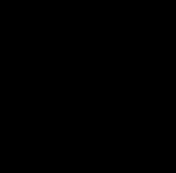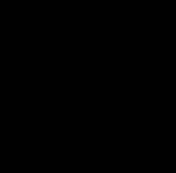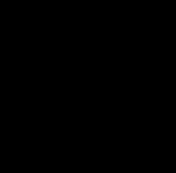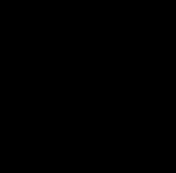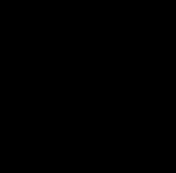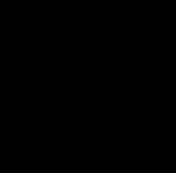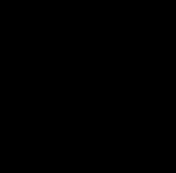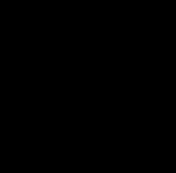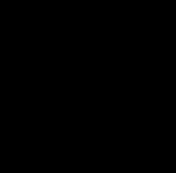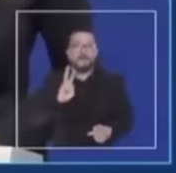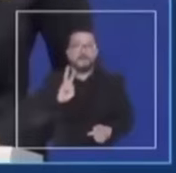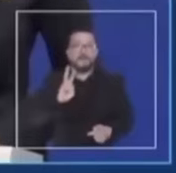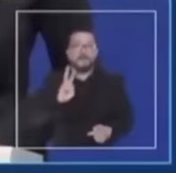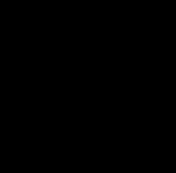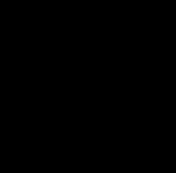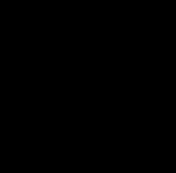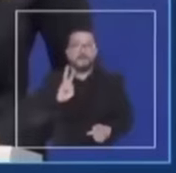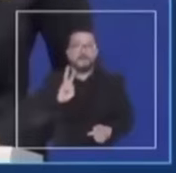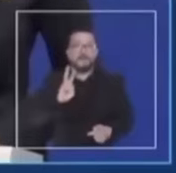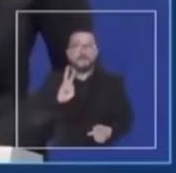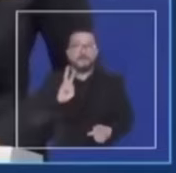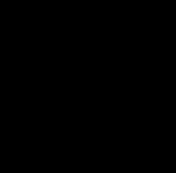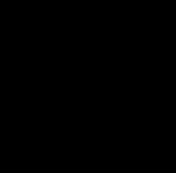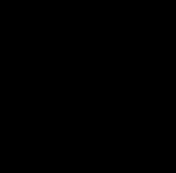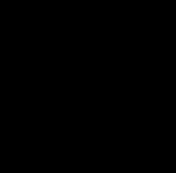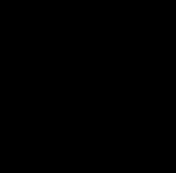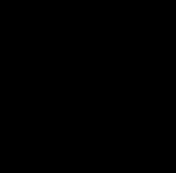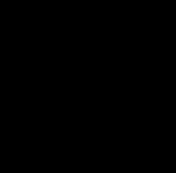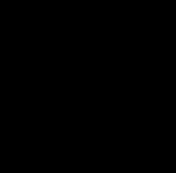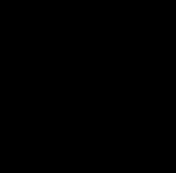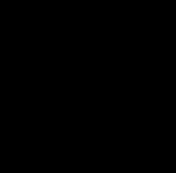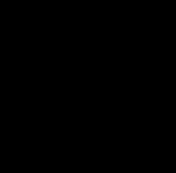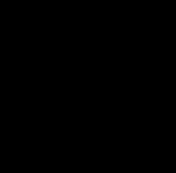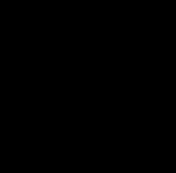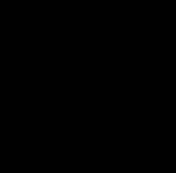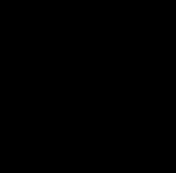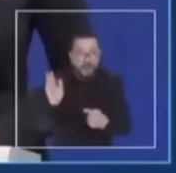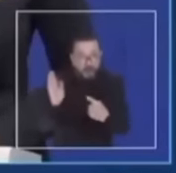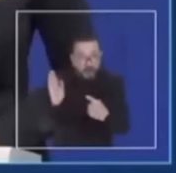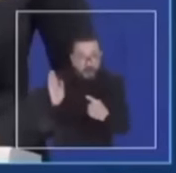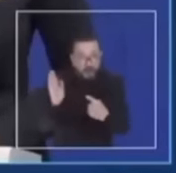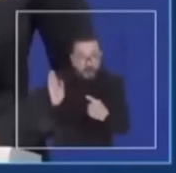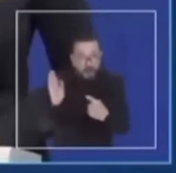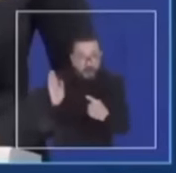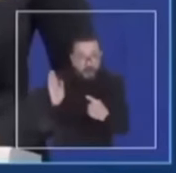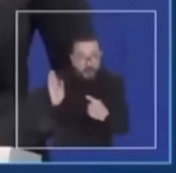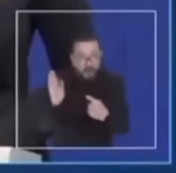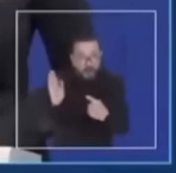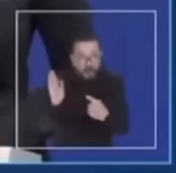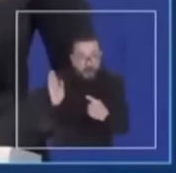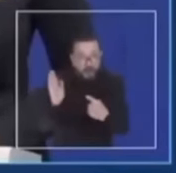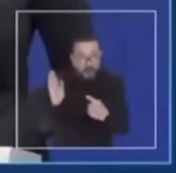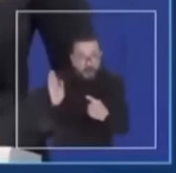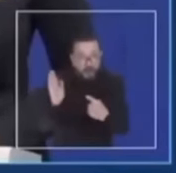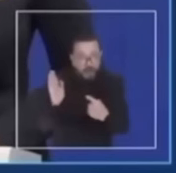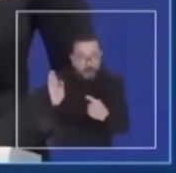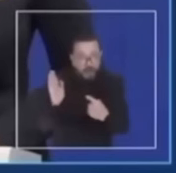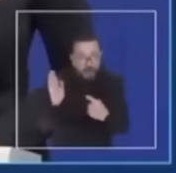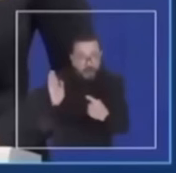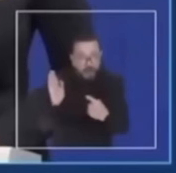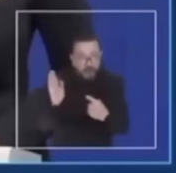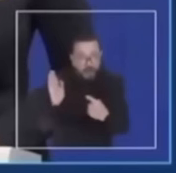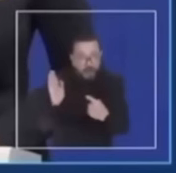Ai! Eu não trouxe um valor. E qual foi o valor que você trouxe? Só para eu saber, assim. Para eu saber. Mano... Muito, muito boa mesmo, muito boa. Vi outros vídeos,